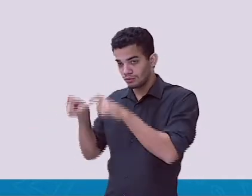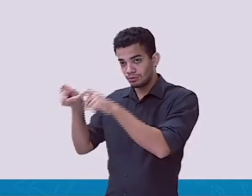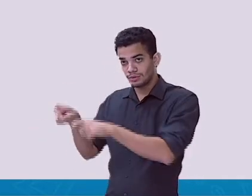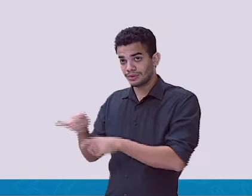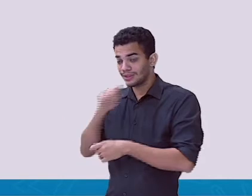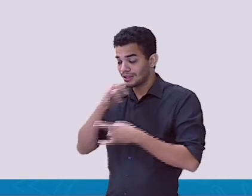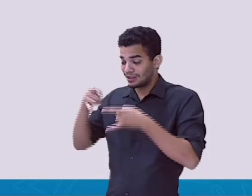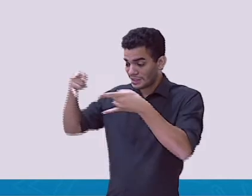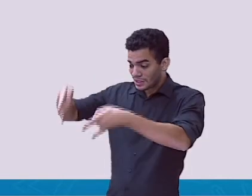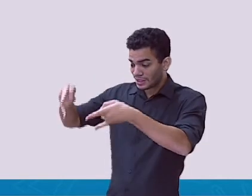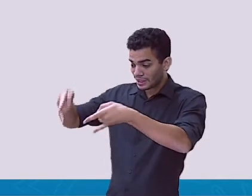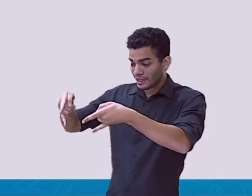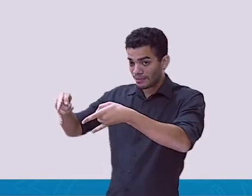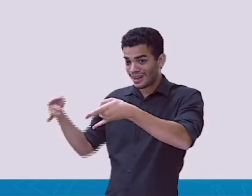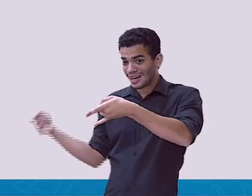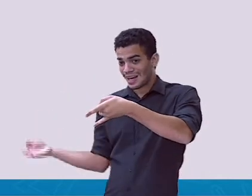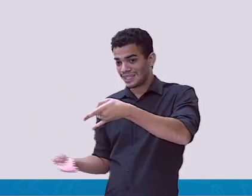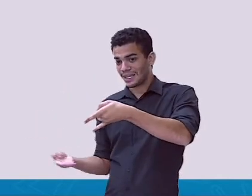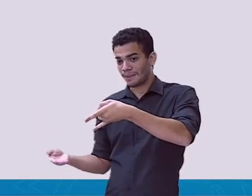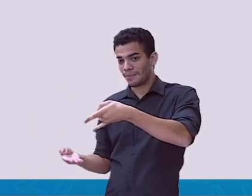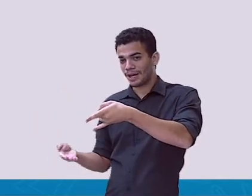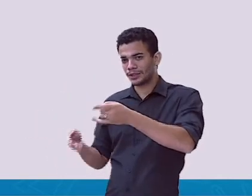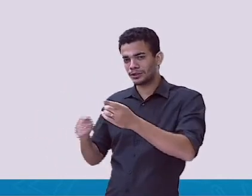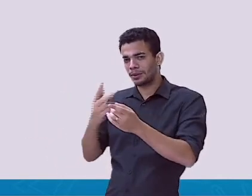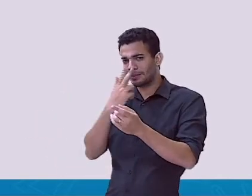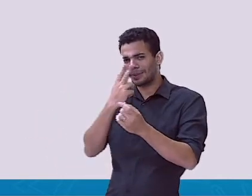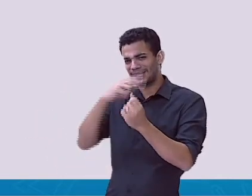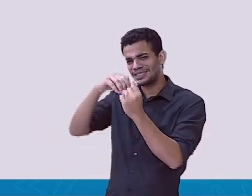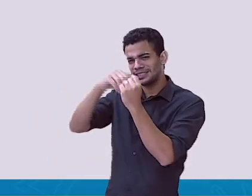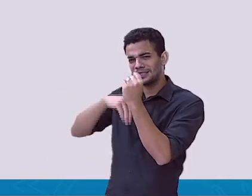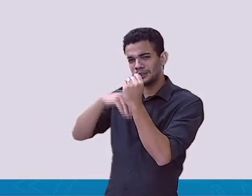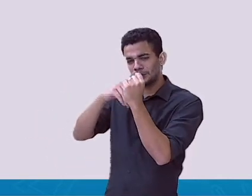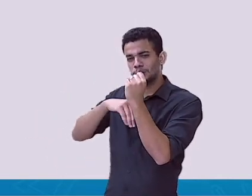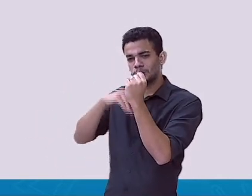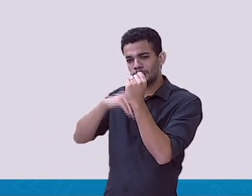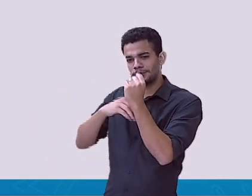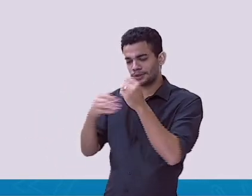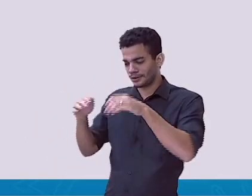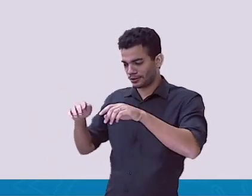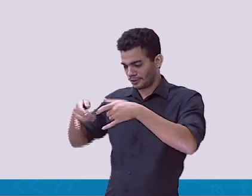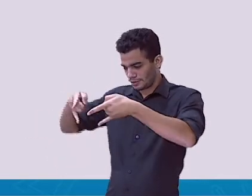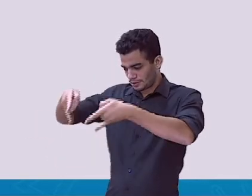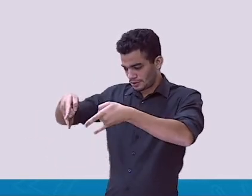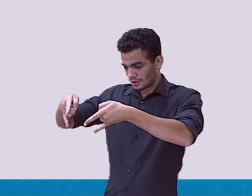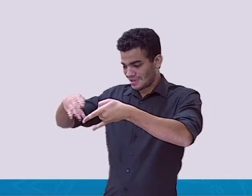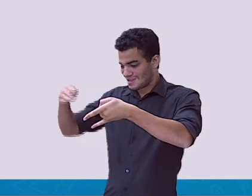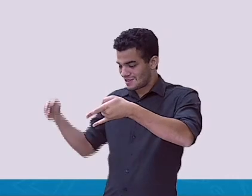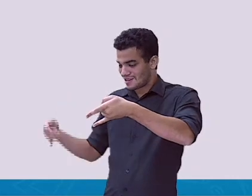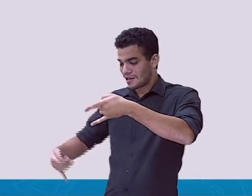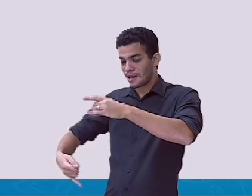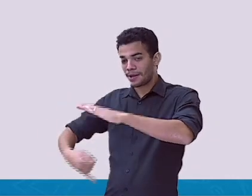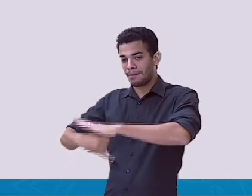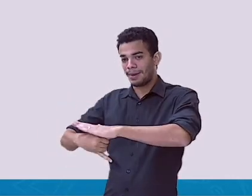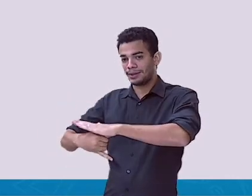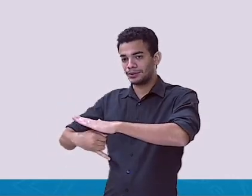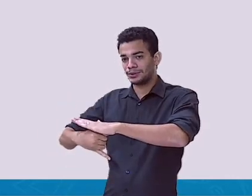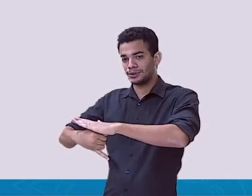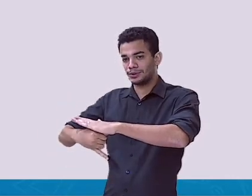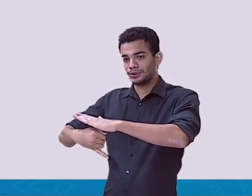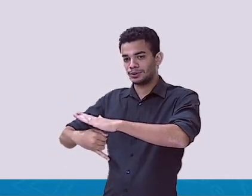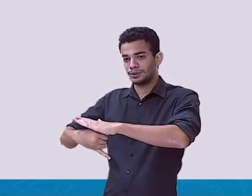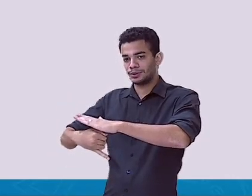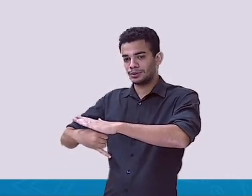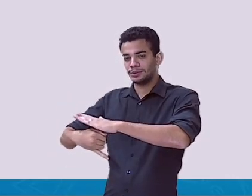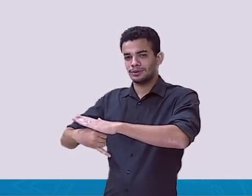porque eles aproveitam desse espaço, né? Das plantas e animais, eles ficam ali quietinhos, só esperando a hora